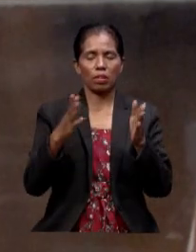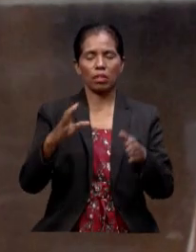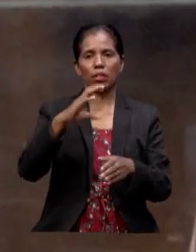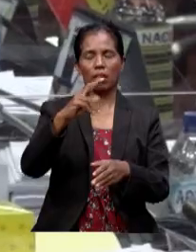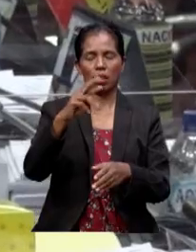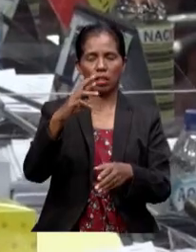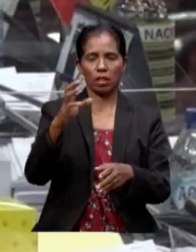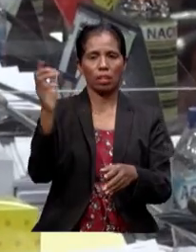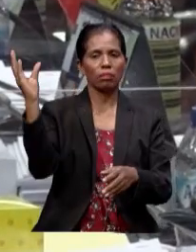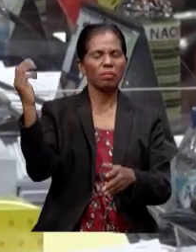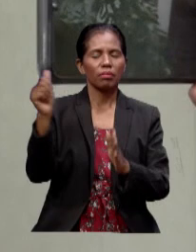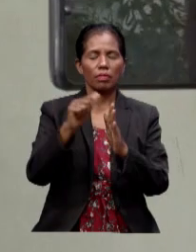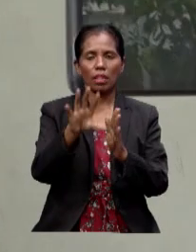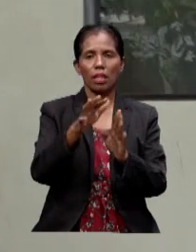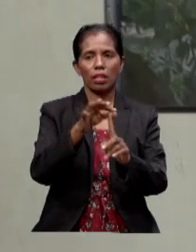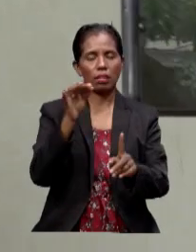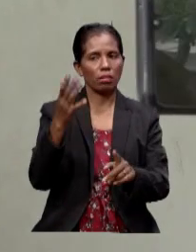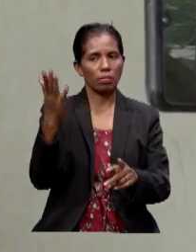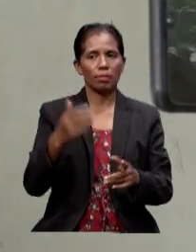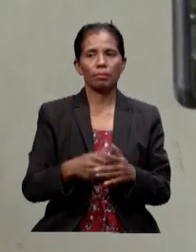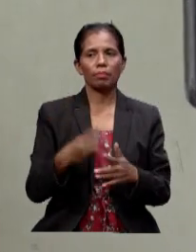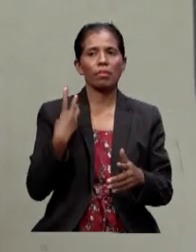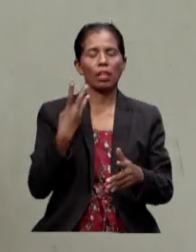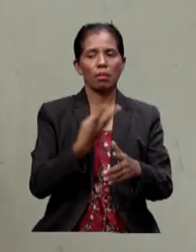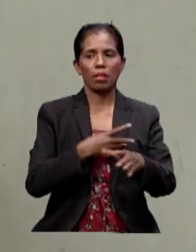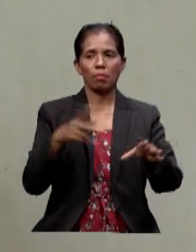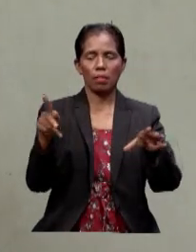mac ausência e eleição refere. A minha presença